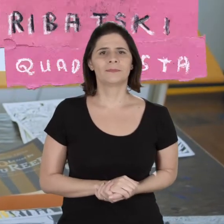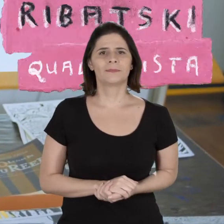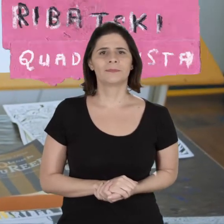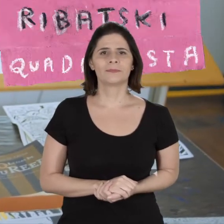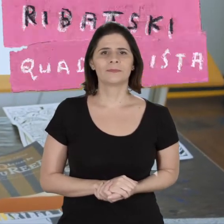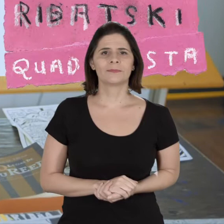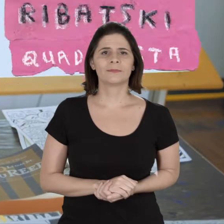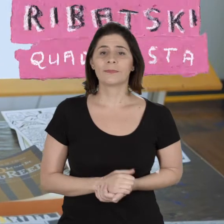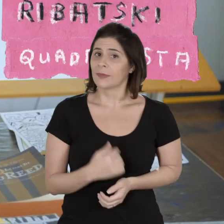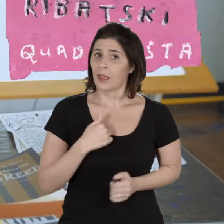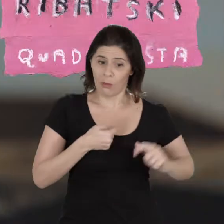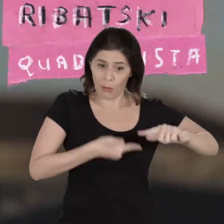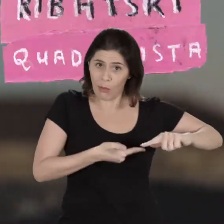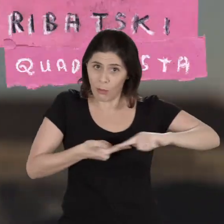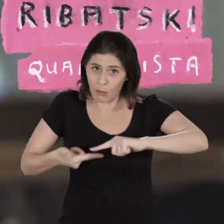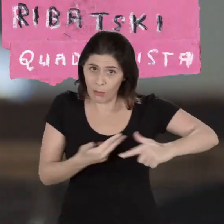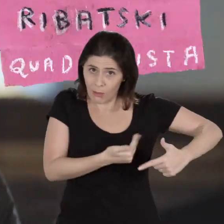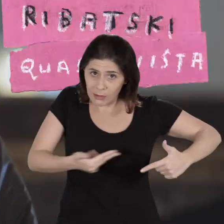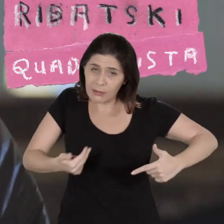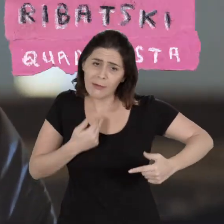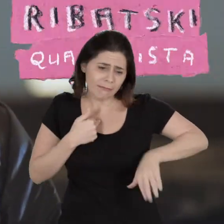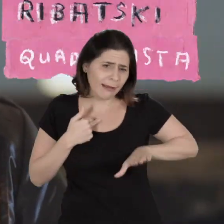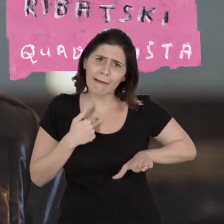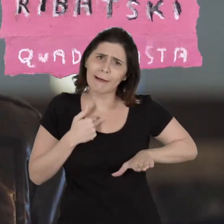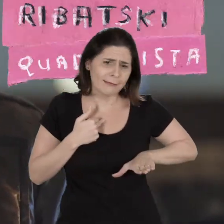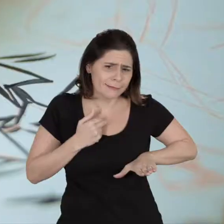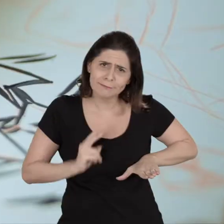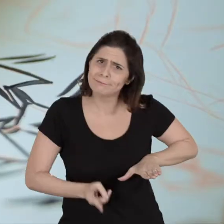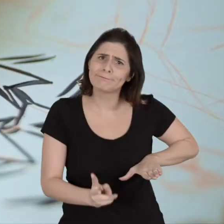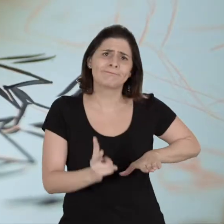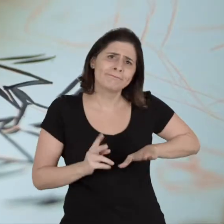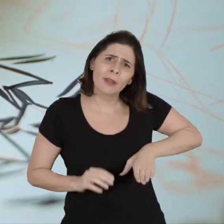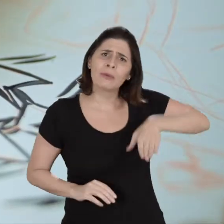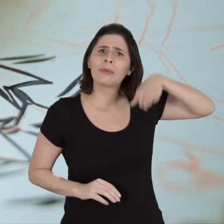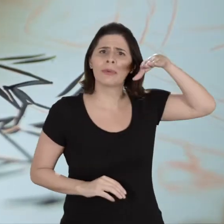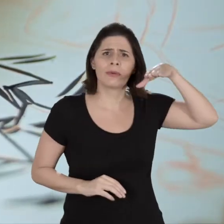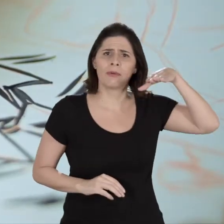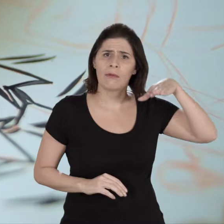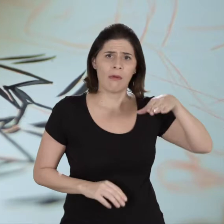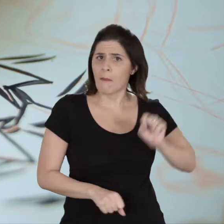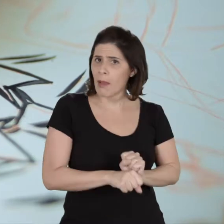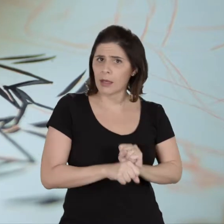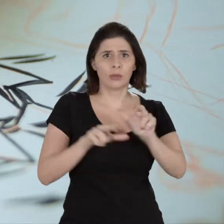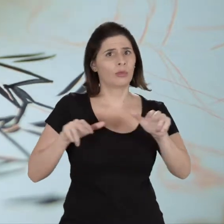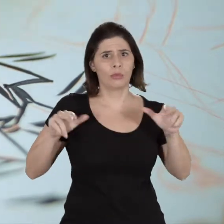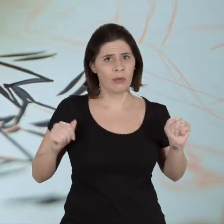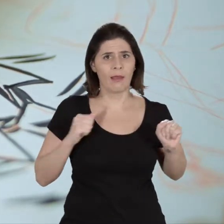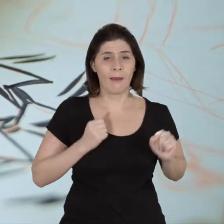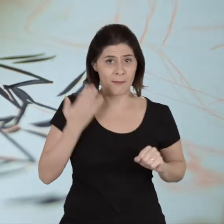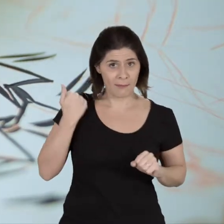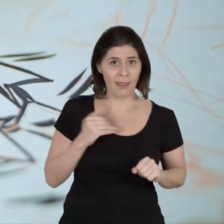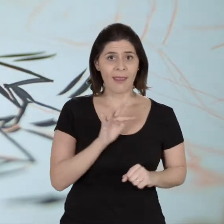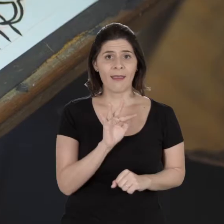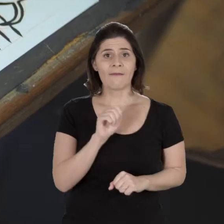Faço quadrinhos desde que eu era criança, né? Na verdade, eu simplesmente nunca parei de fazer. Quando eu era pequeno, eu produzia fanzine, né? Mas